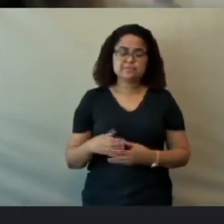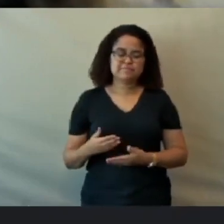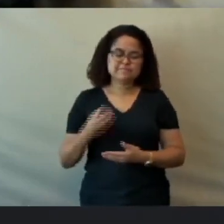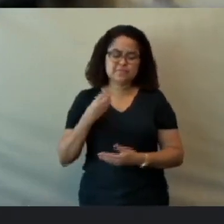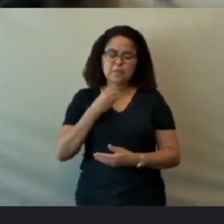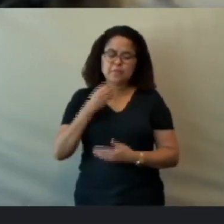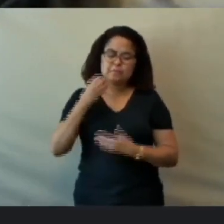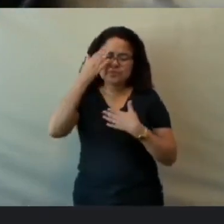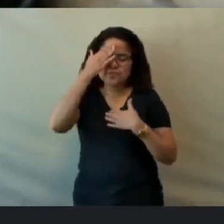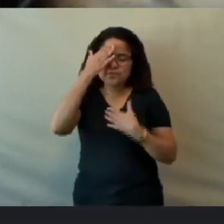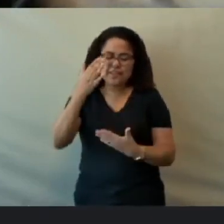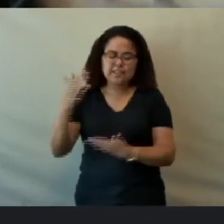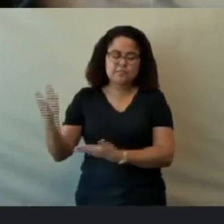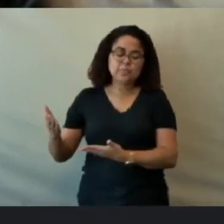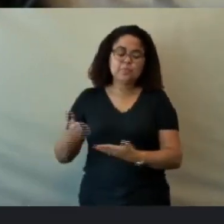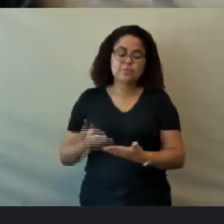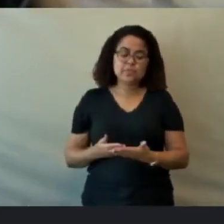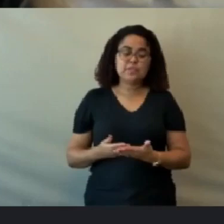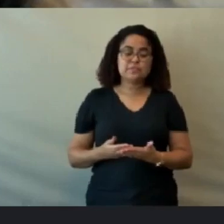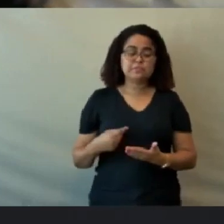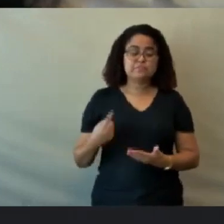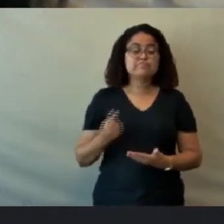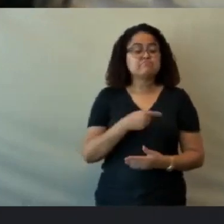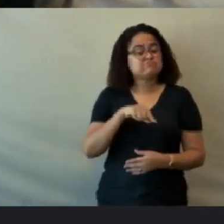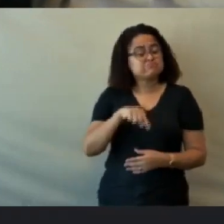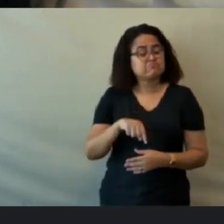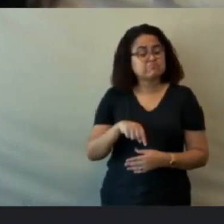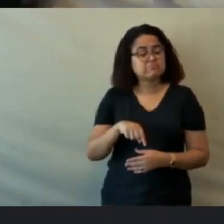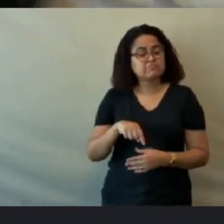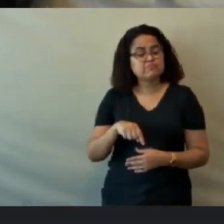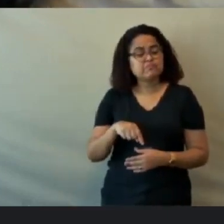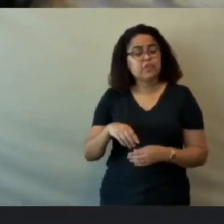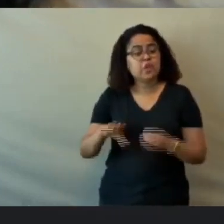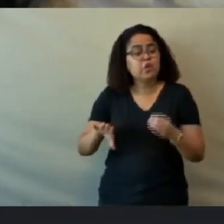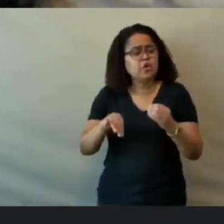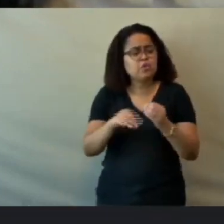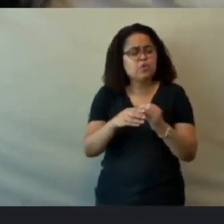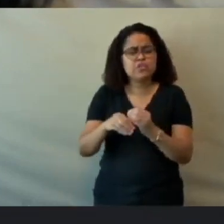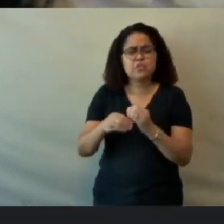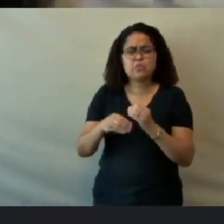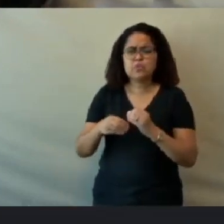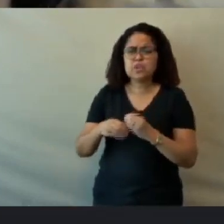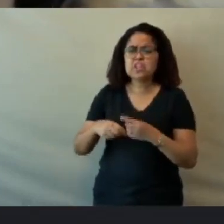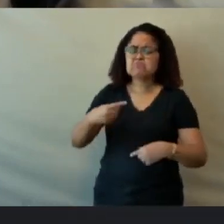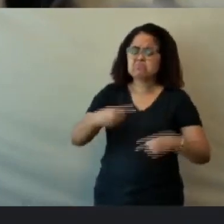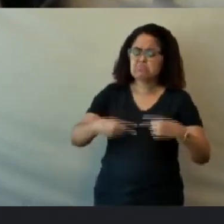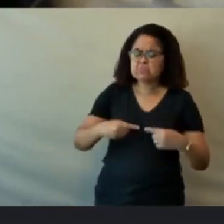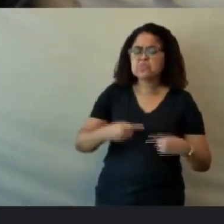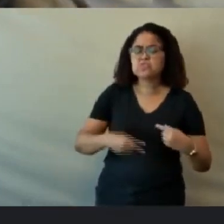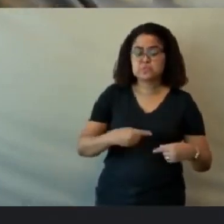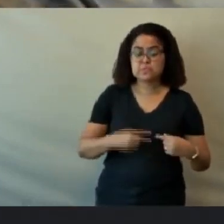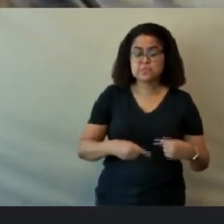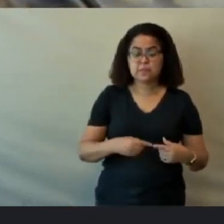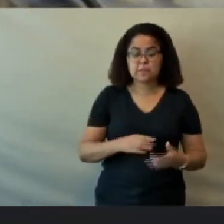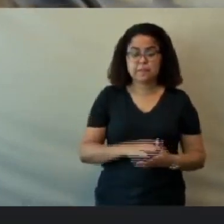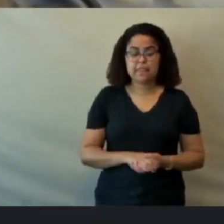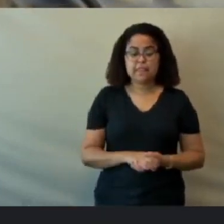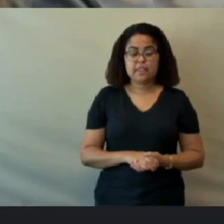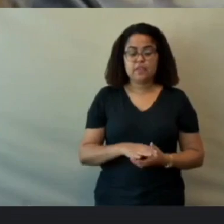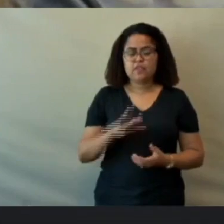para contribuir nessa discussão vou falar rapidamente aqui enquanto